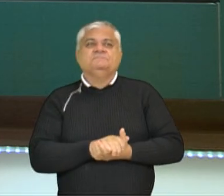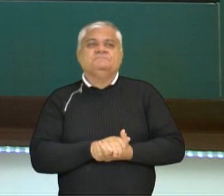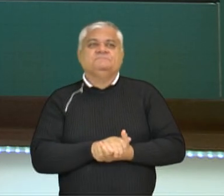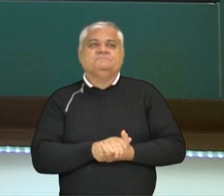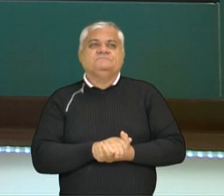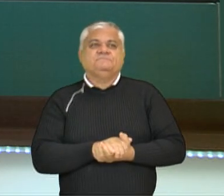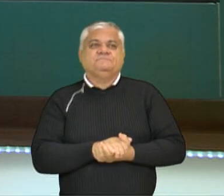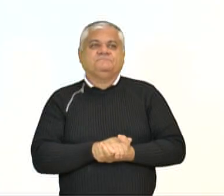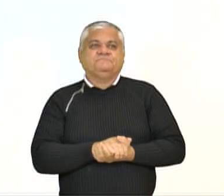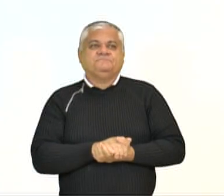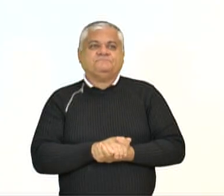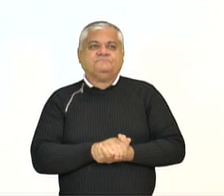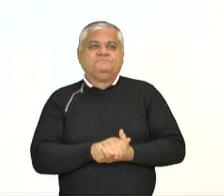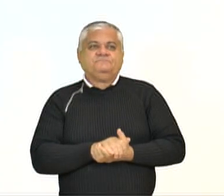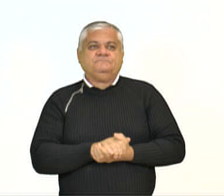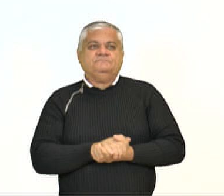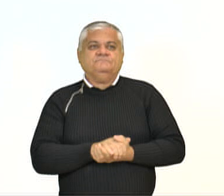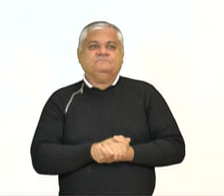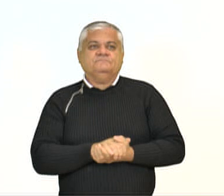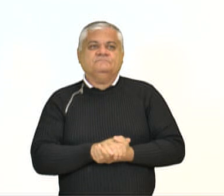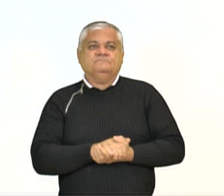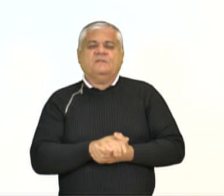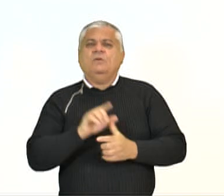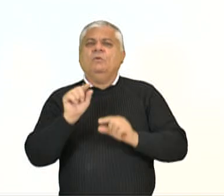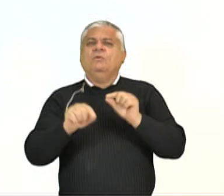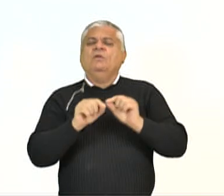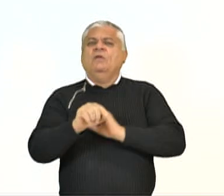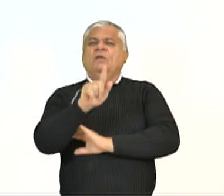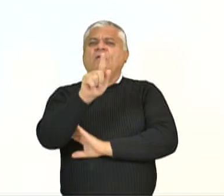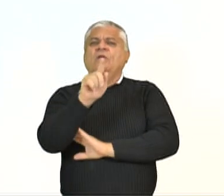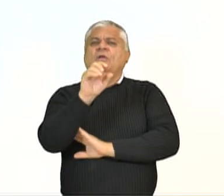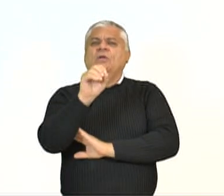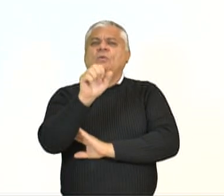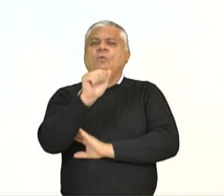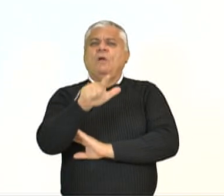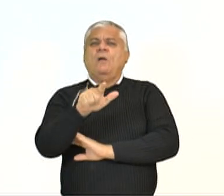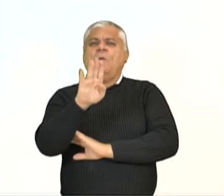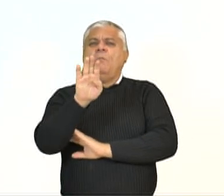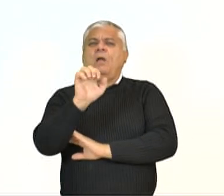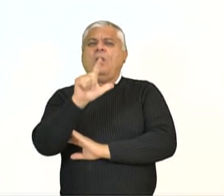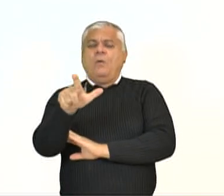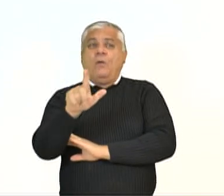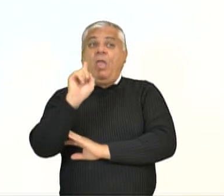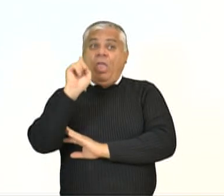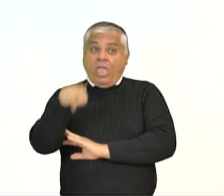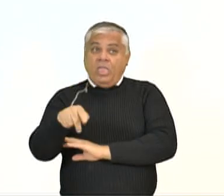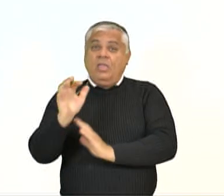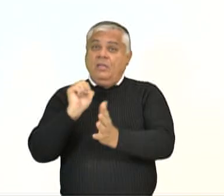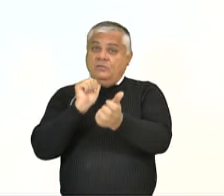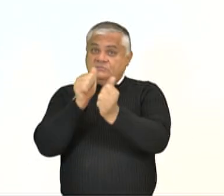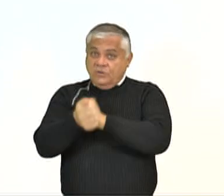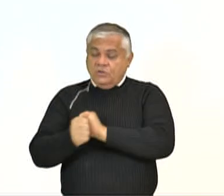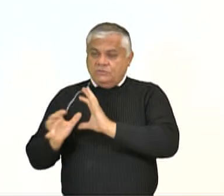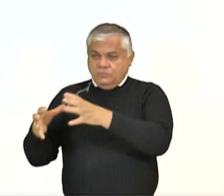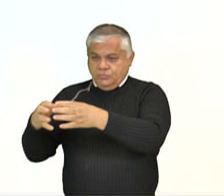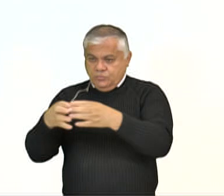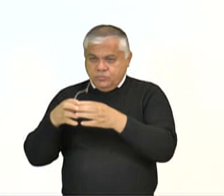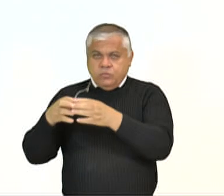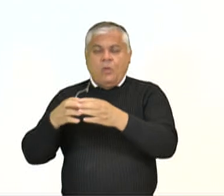Vamos lá. Então, o que, que é o goalball? É um desporto coletivo com